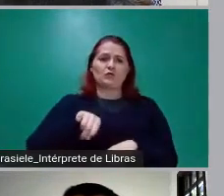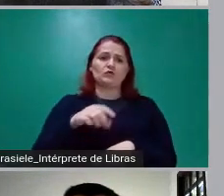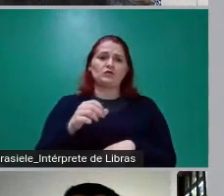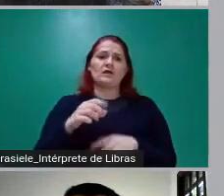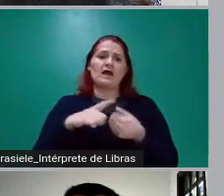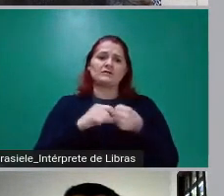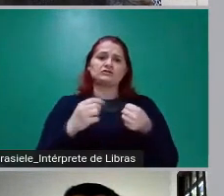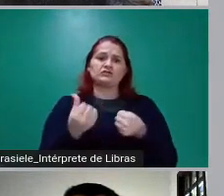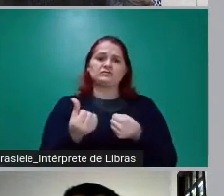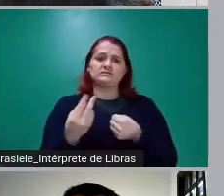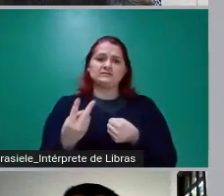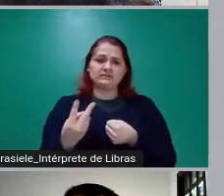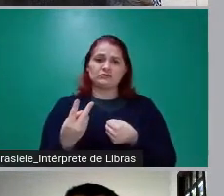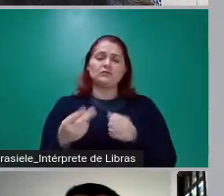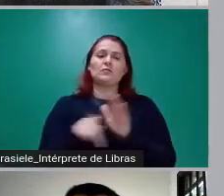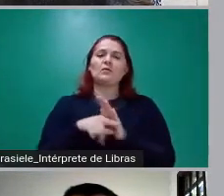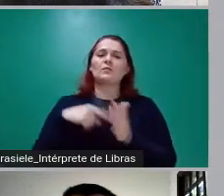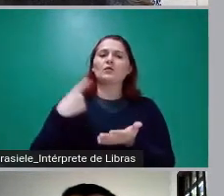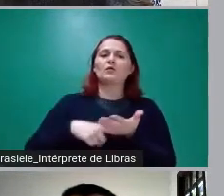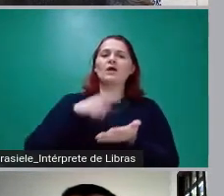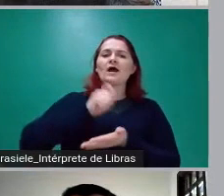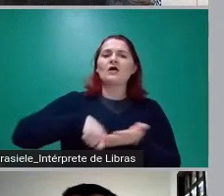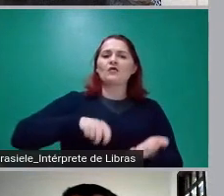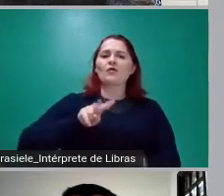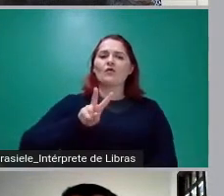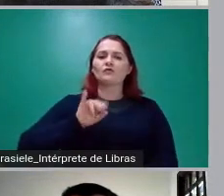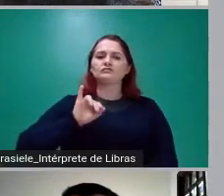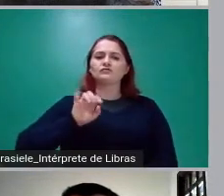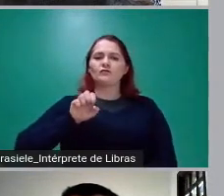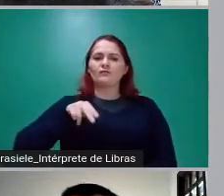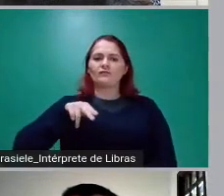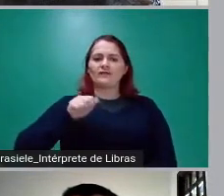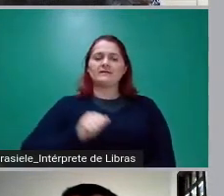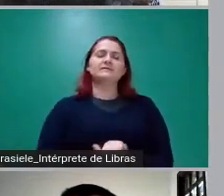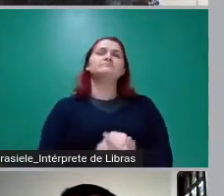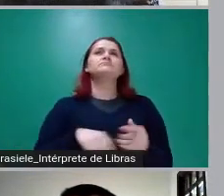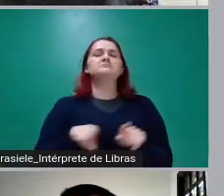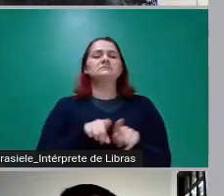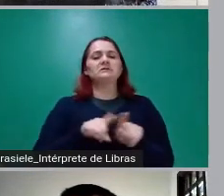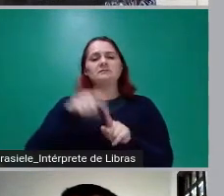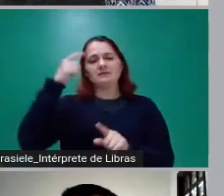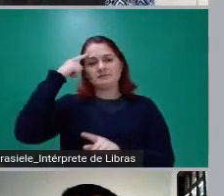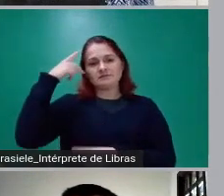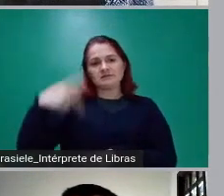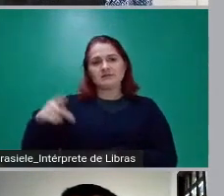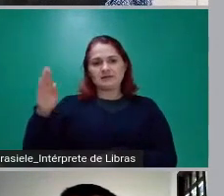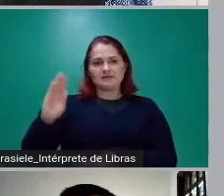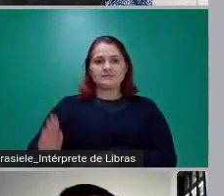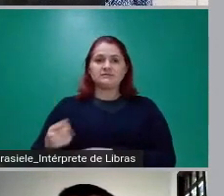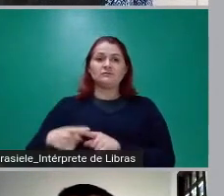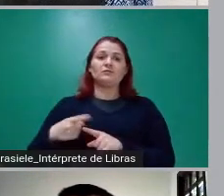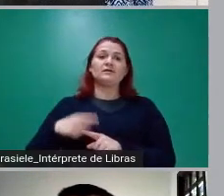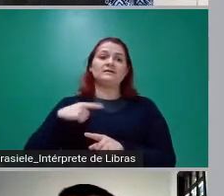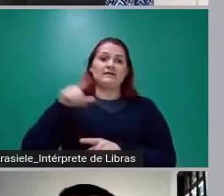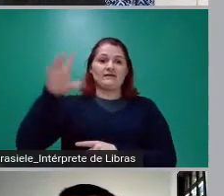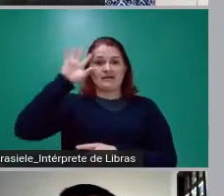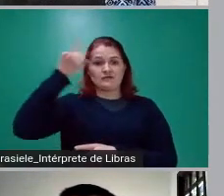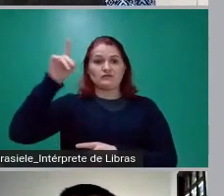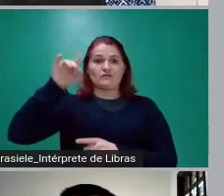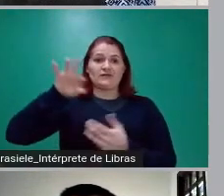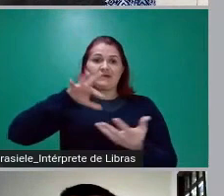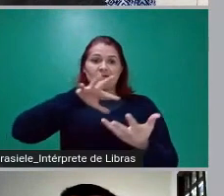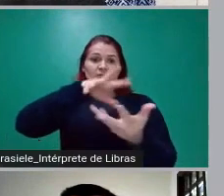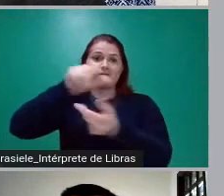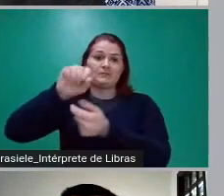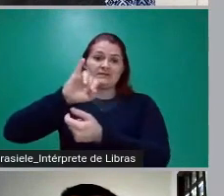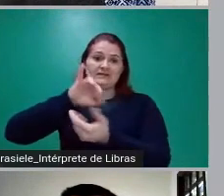62 da Convenção de Viena. E pensando numa solução nacional, já que essa é uma solução internacionalista, uma solução nacional